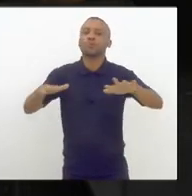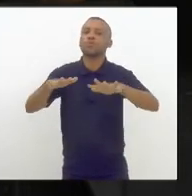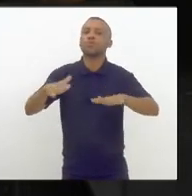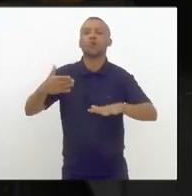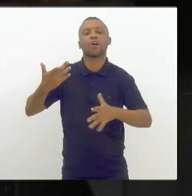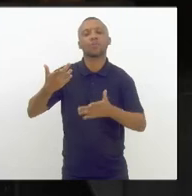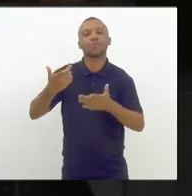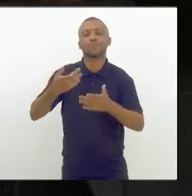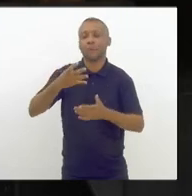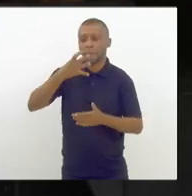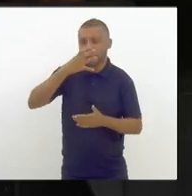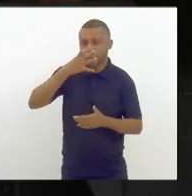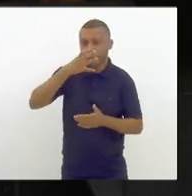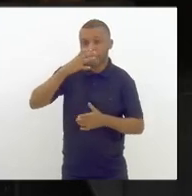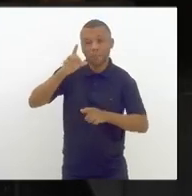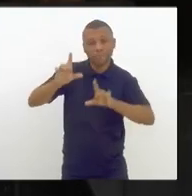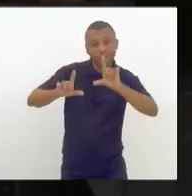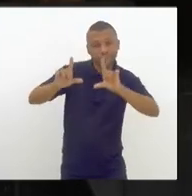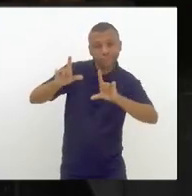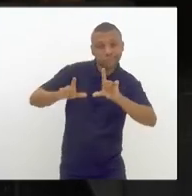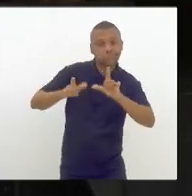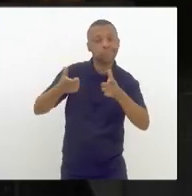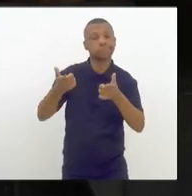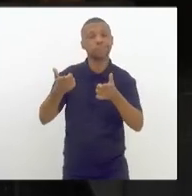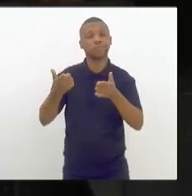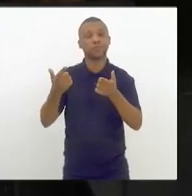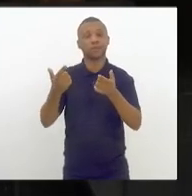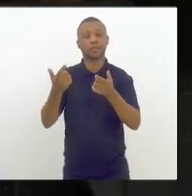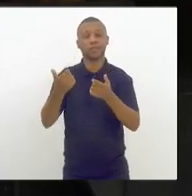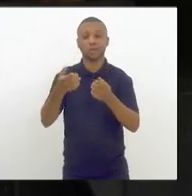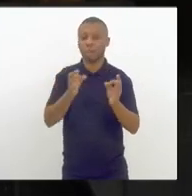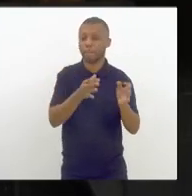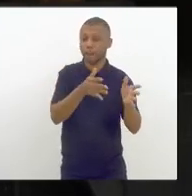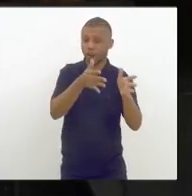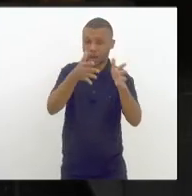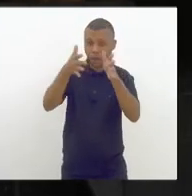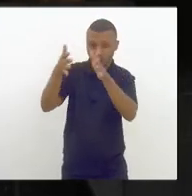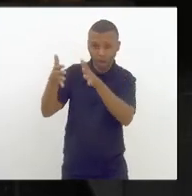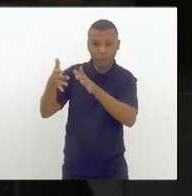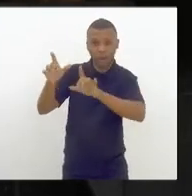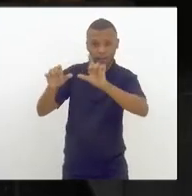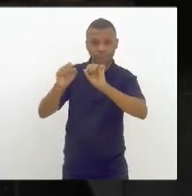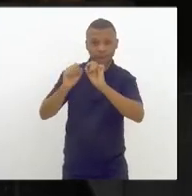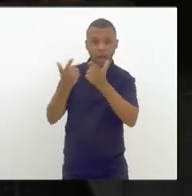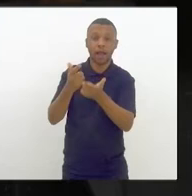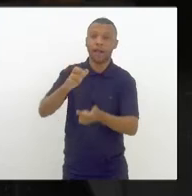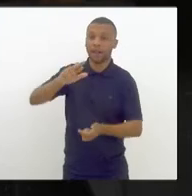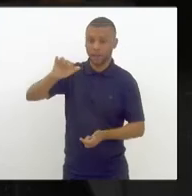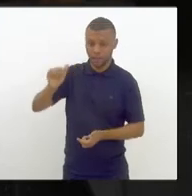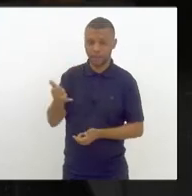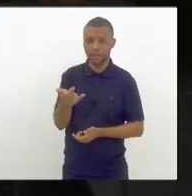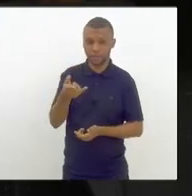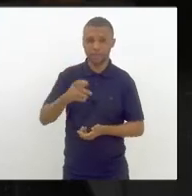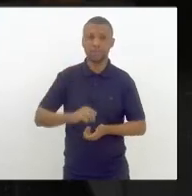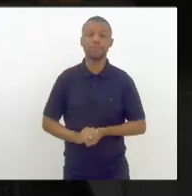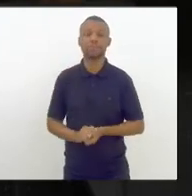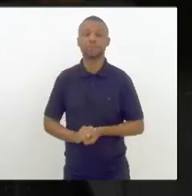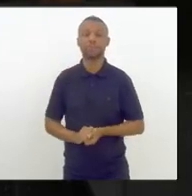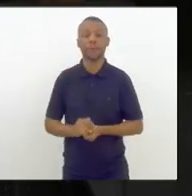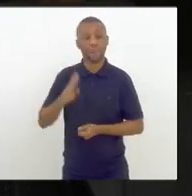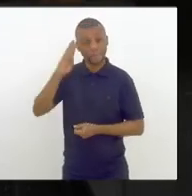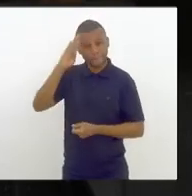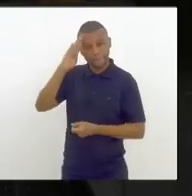telespectadores e telespectadores que nos assistem pela TV alerj e